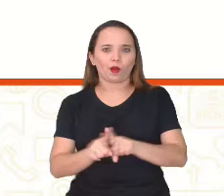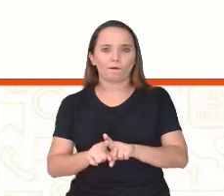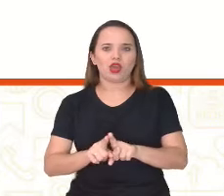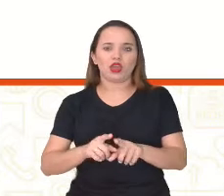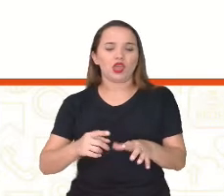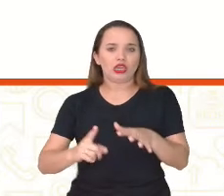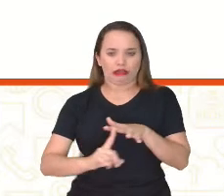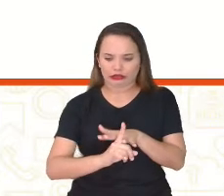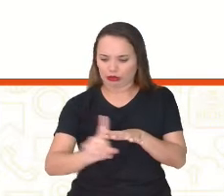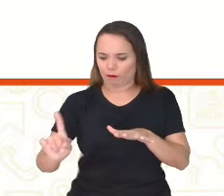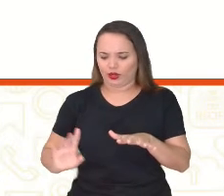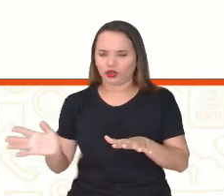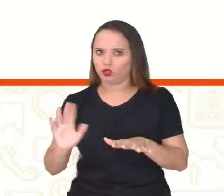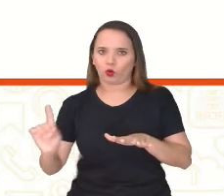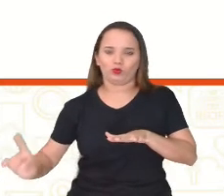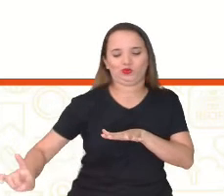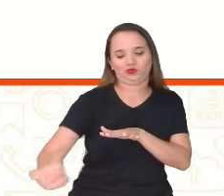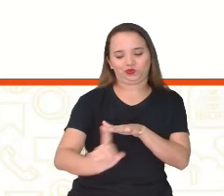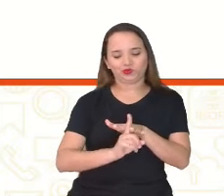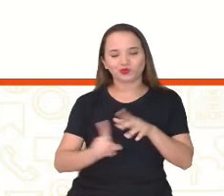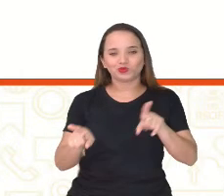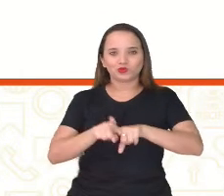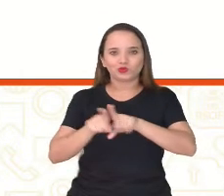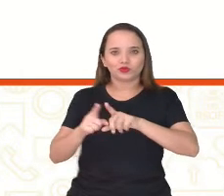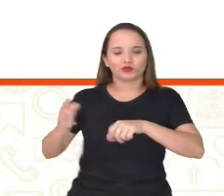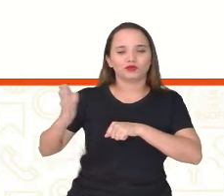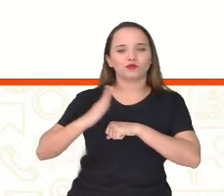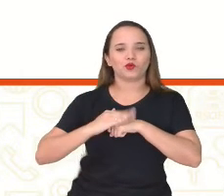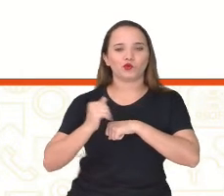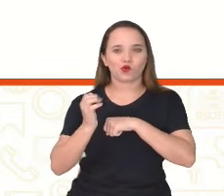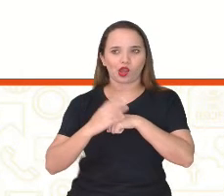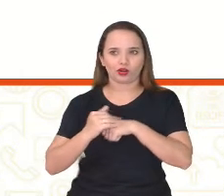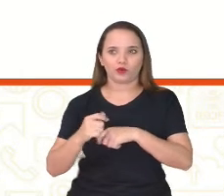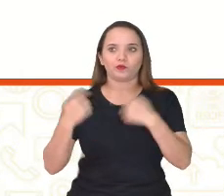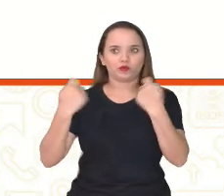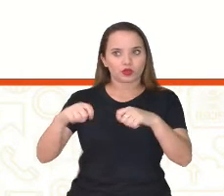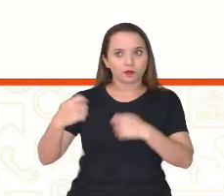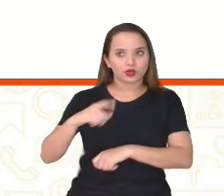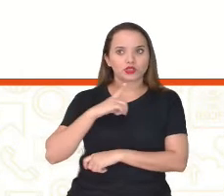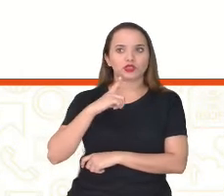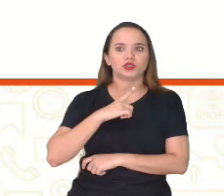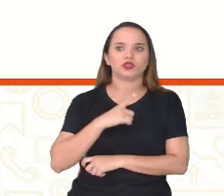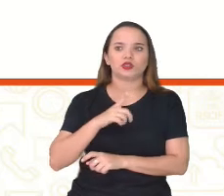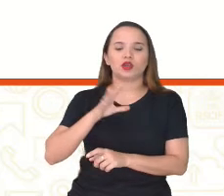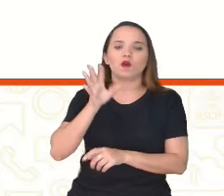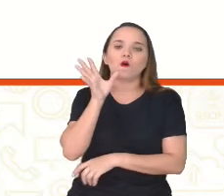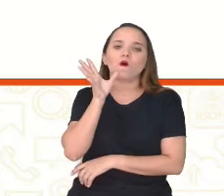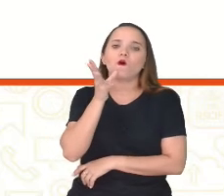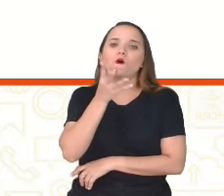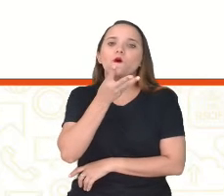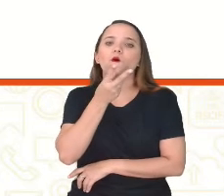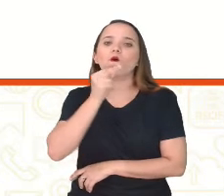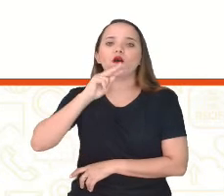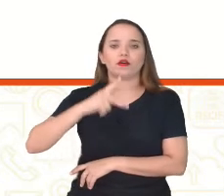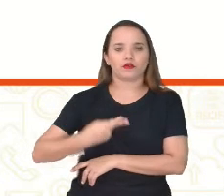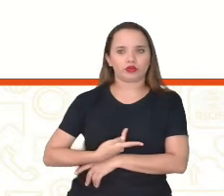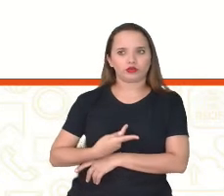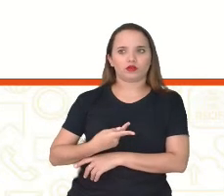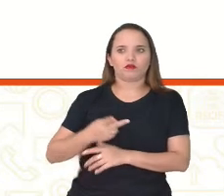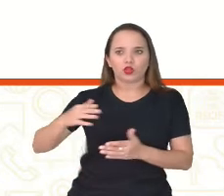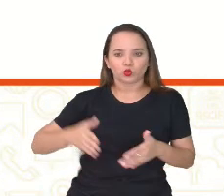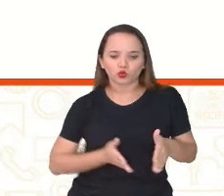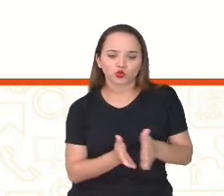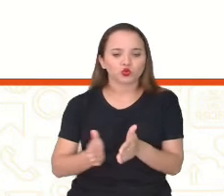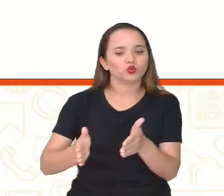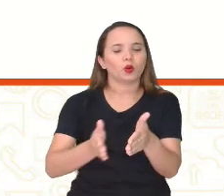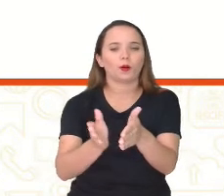muito amorosa. Deve ser o instrumento do reconhecimento dos caminhos percorridos